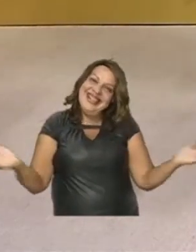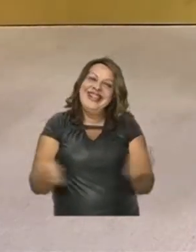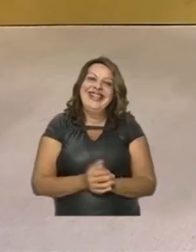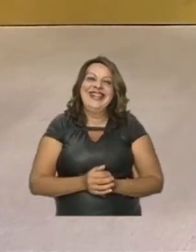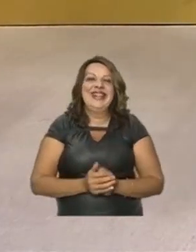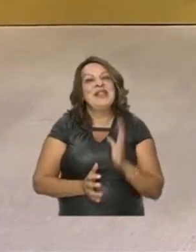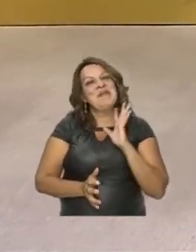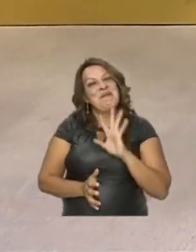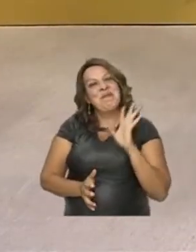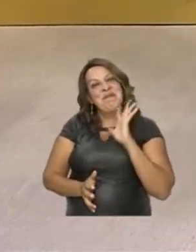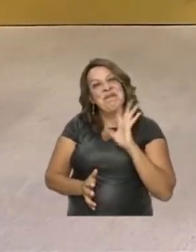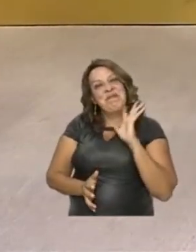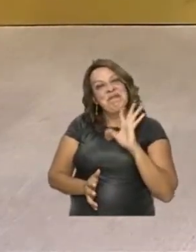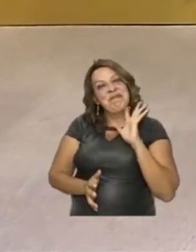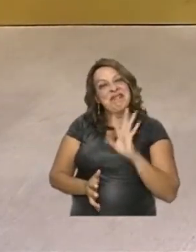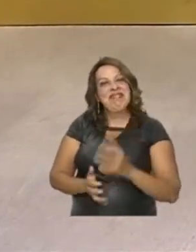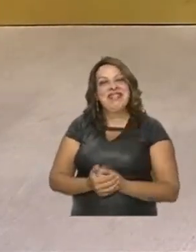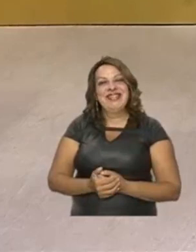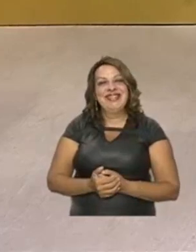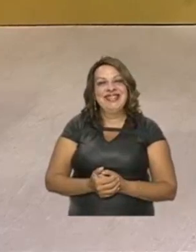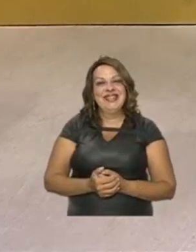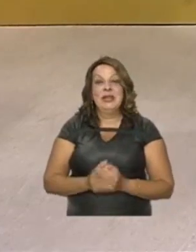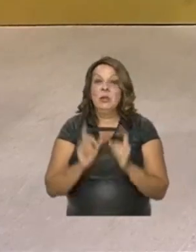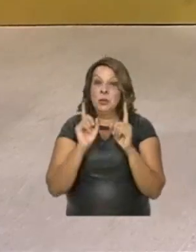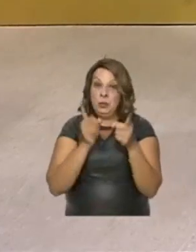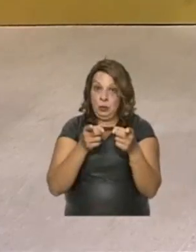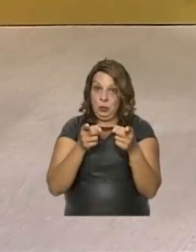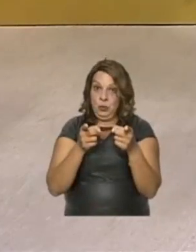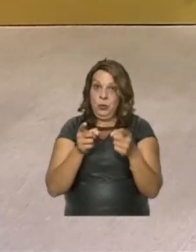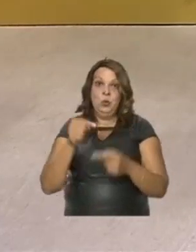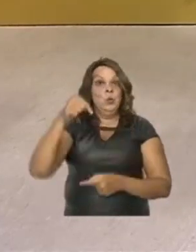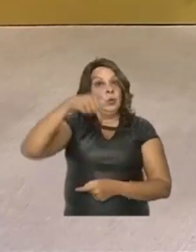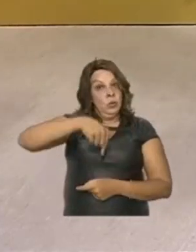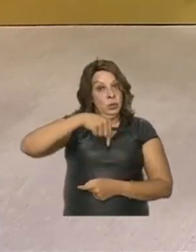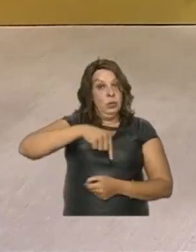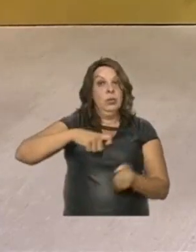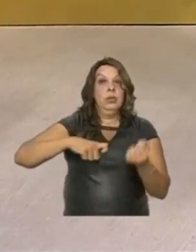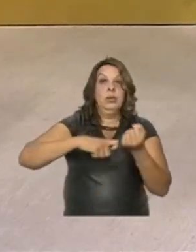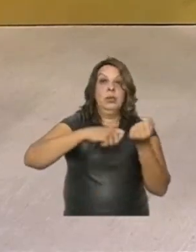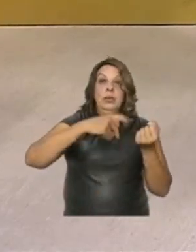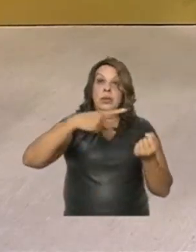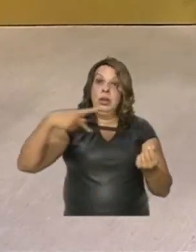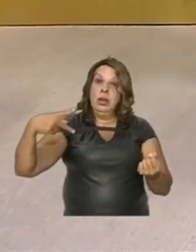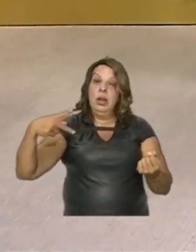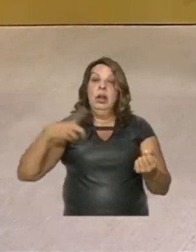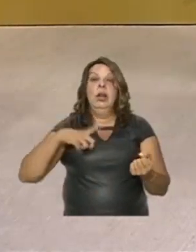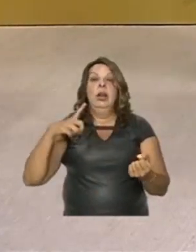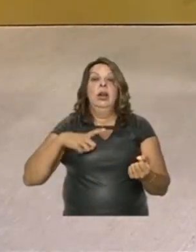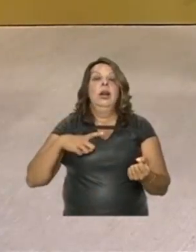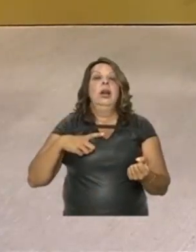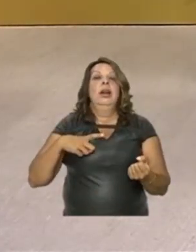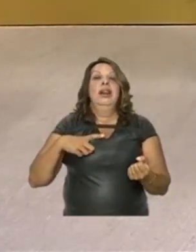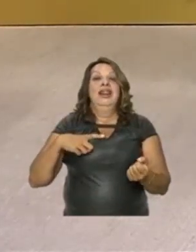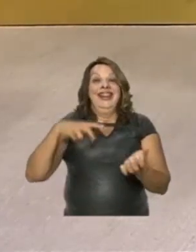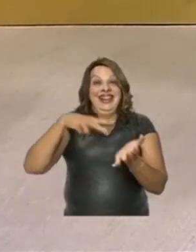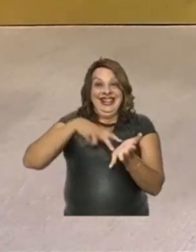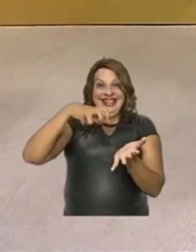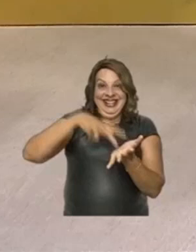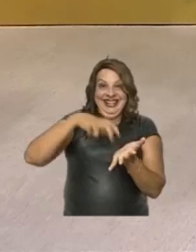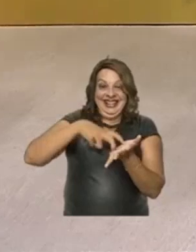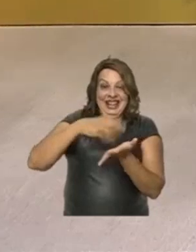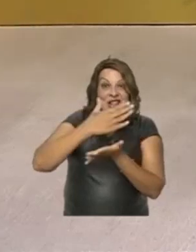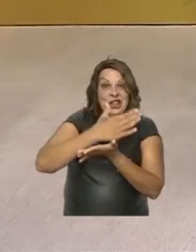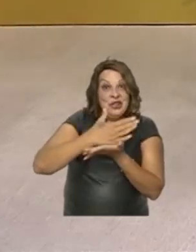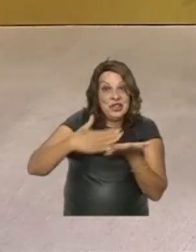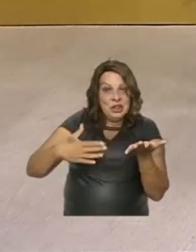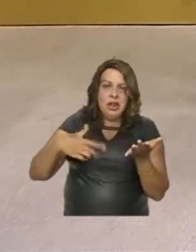isso, bacana demais, viu? E ó, vocês sabem que aqui no Caju Cap, a alegria compartilhada é alegria redobrada. E